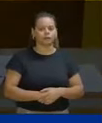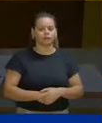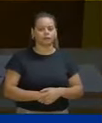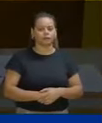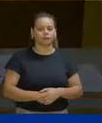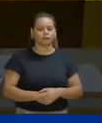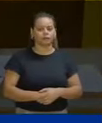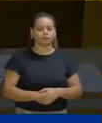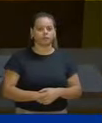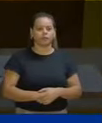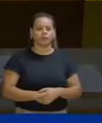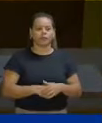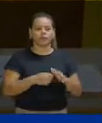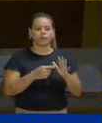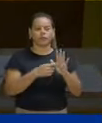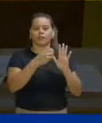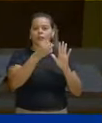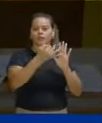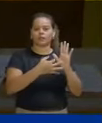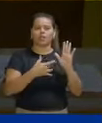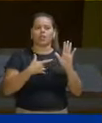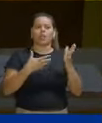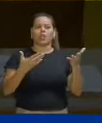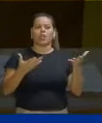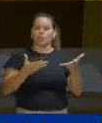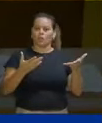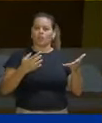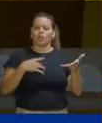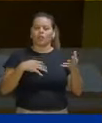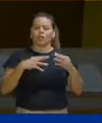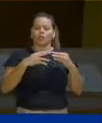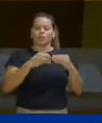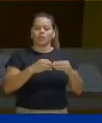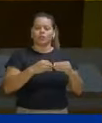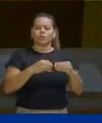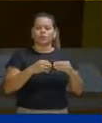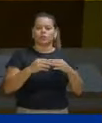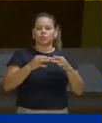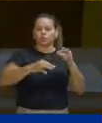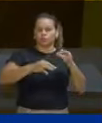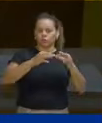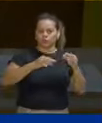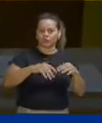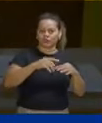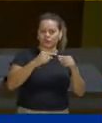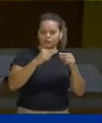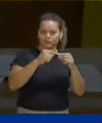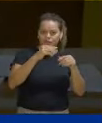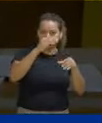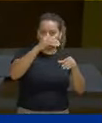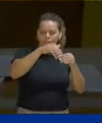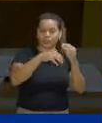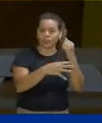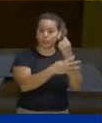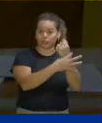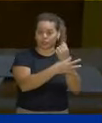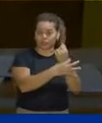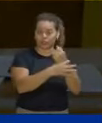sobre... Já apaguei. Dispõe sobre a implementação e funcionamento do juiz eleitoral das garantias, previsto na Lei